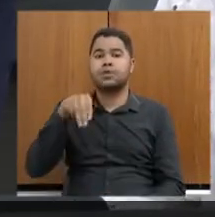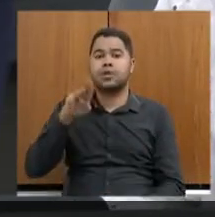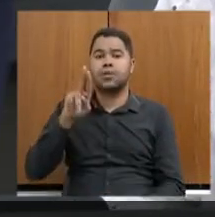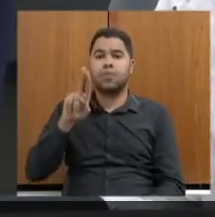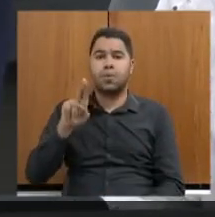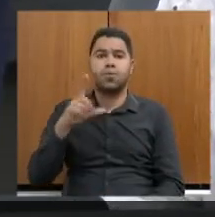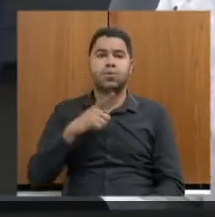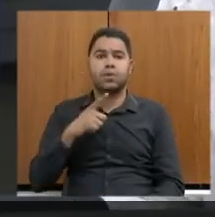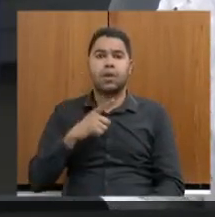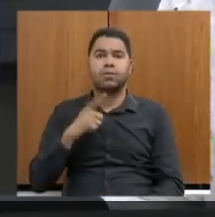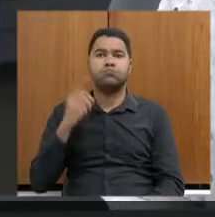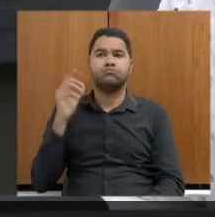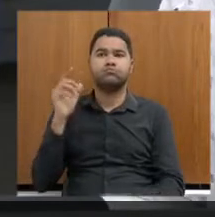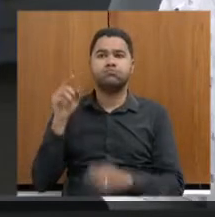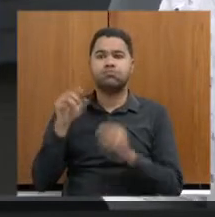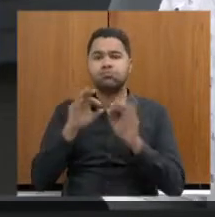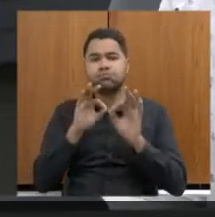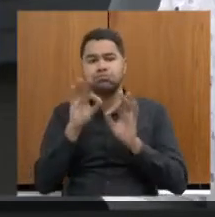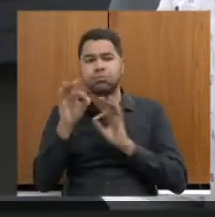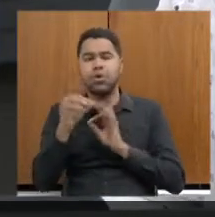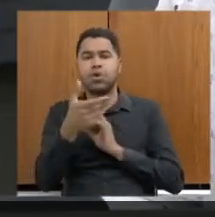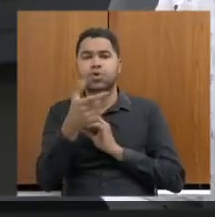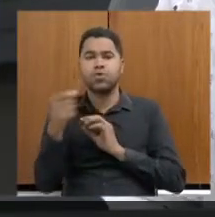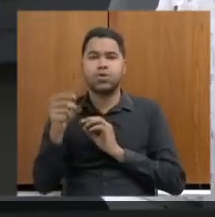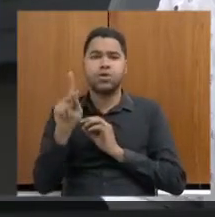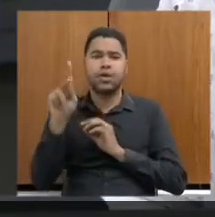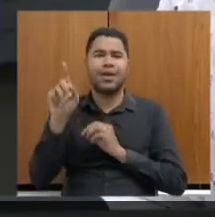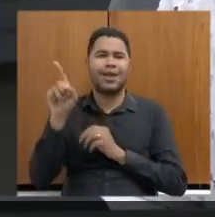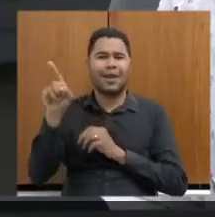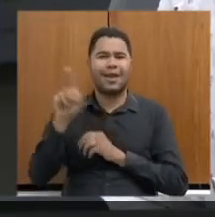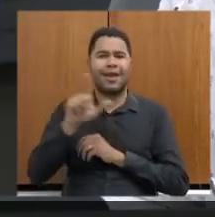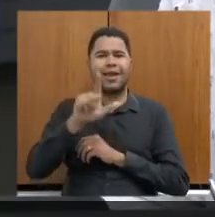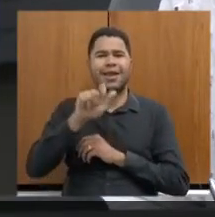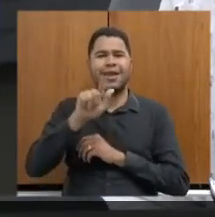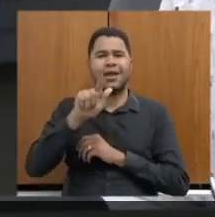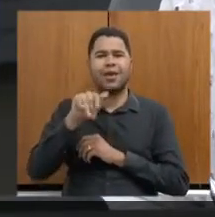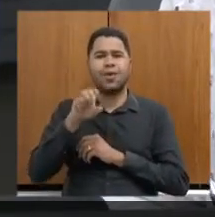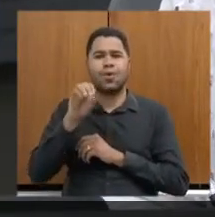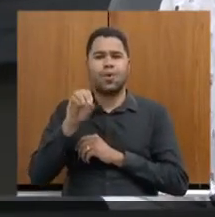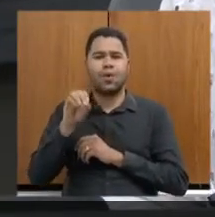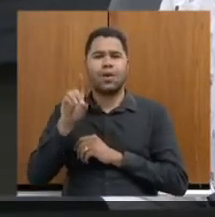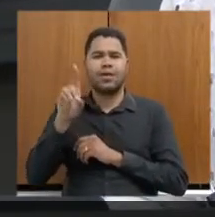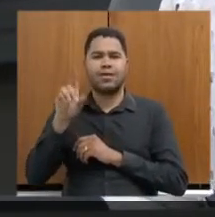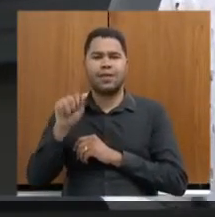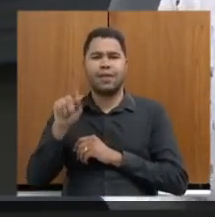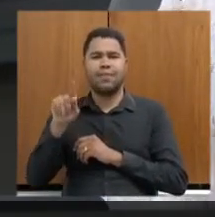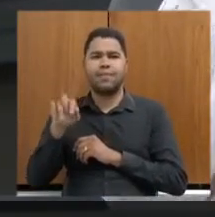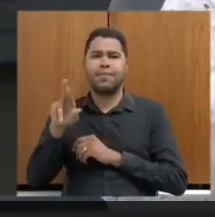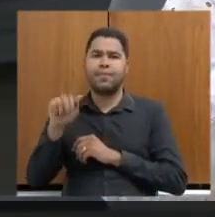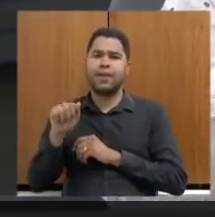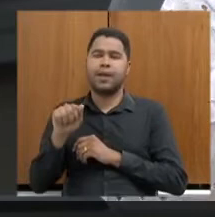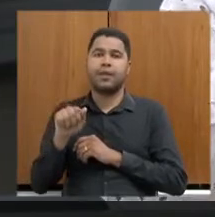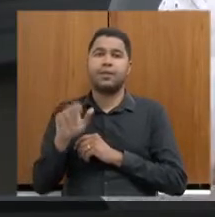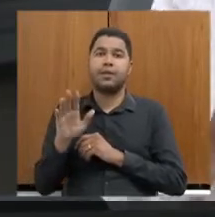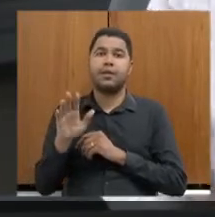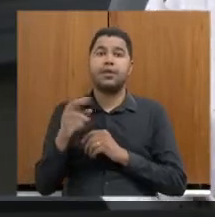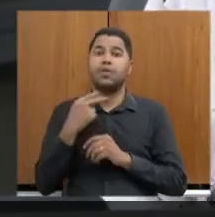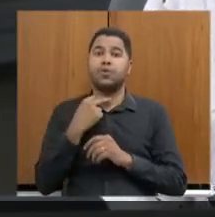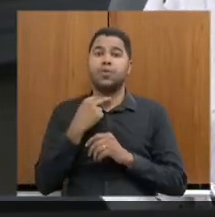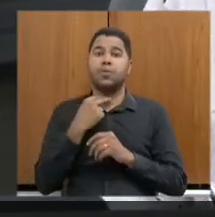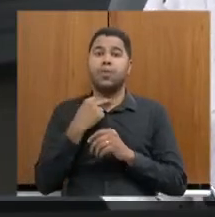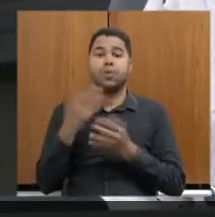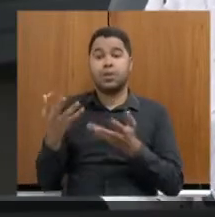até um raio de 200km seu tempo conosco lá em Alagoas o que vive por mais qualquer coisa de 10 15 km não pode ser